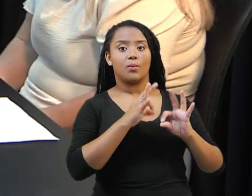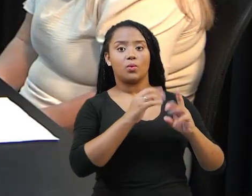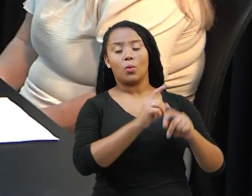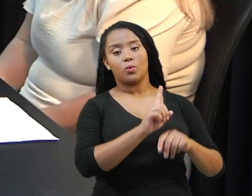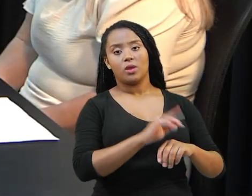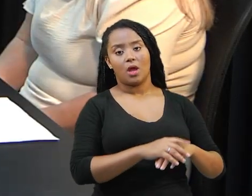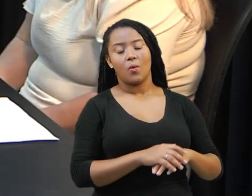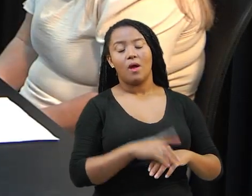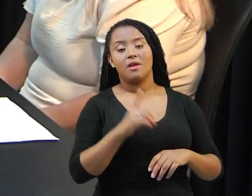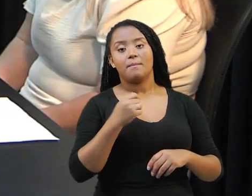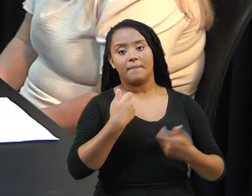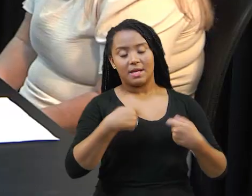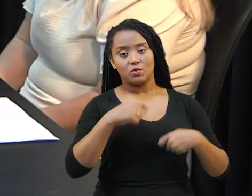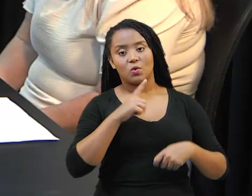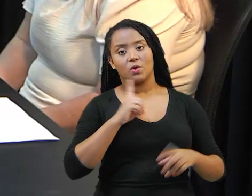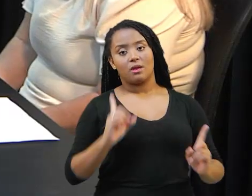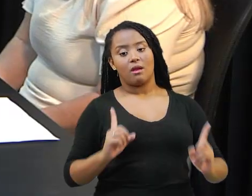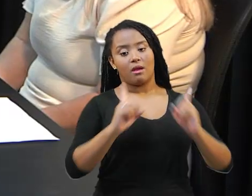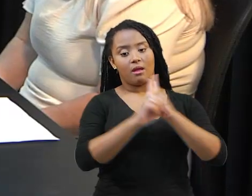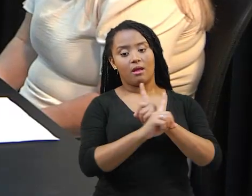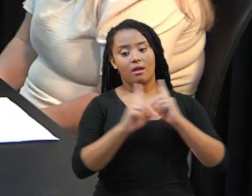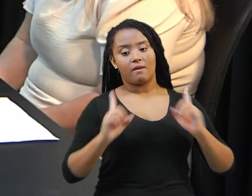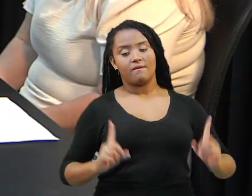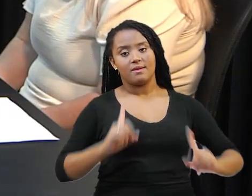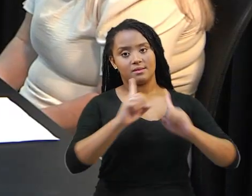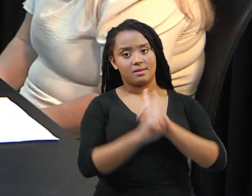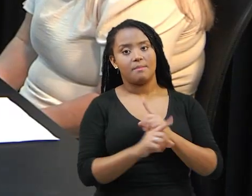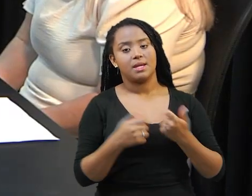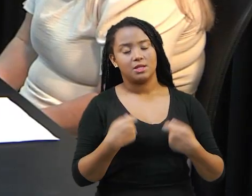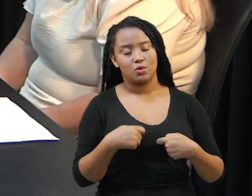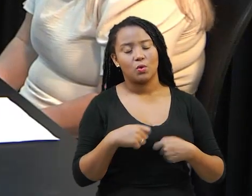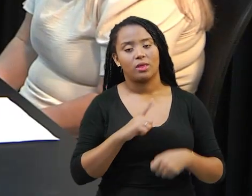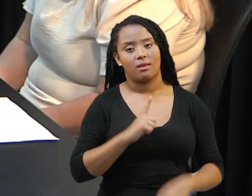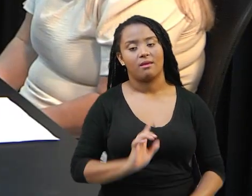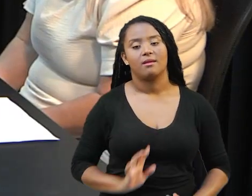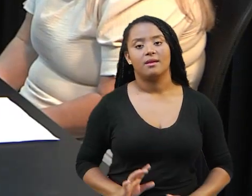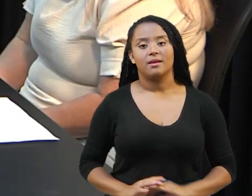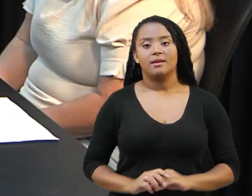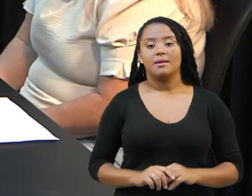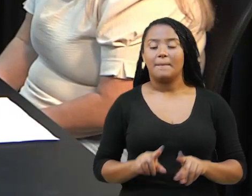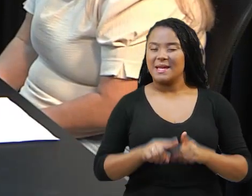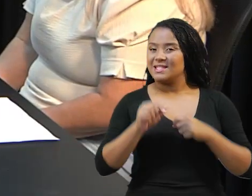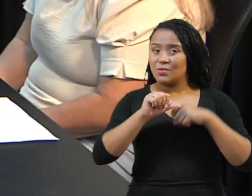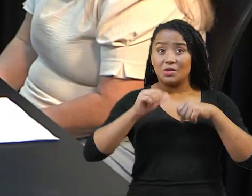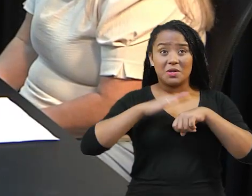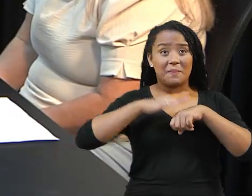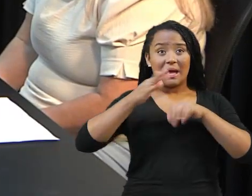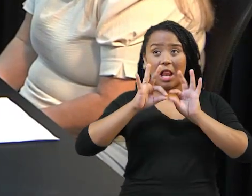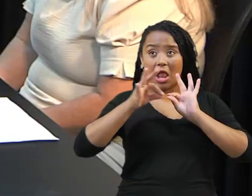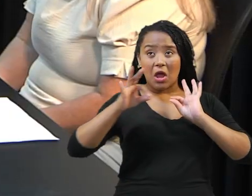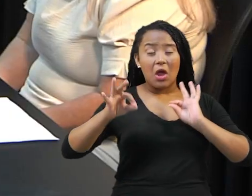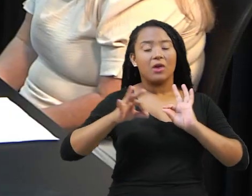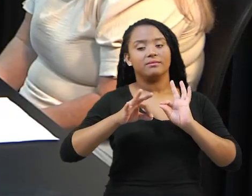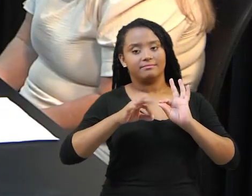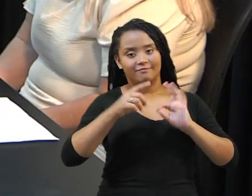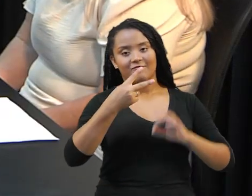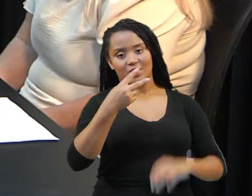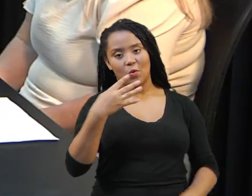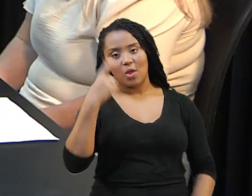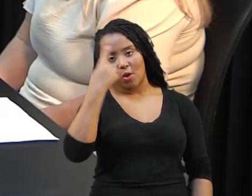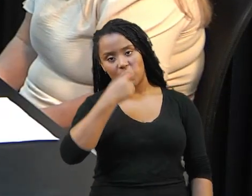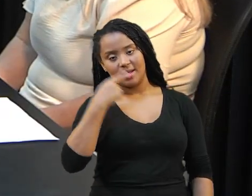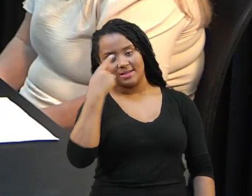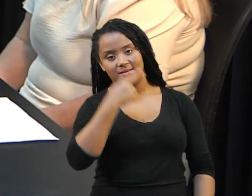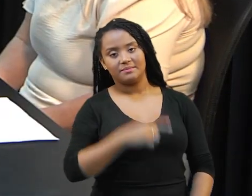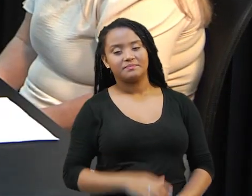a cirurgia durou 24 horas. Então a gente foi revezando partes da equipe, mas essa foi a cirurgia mais longa.